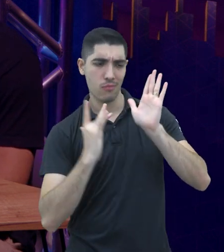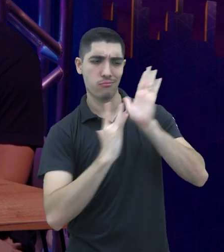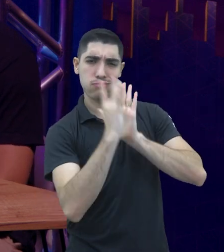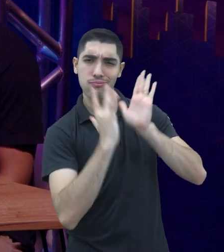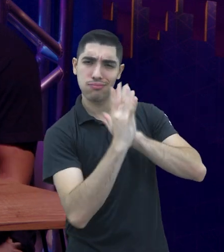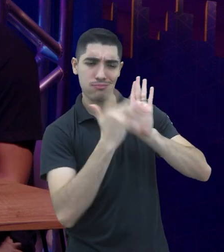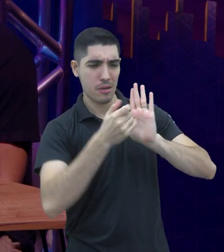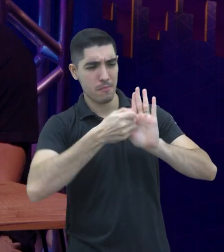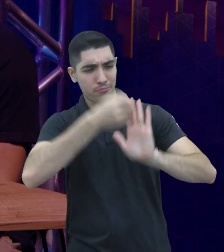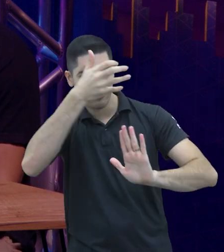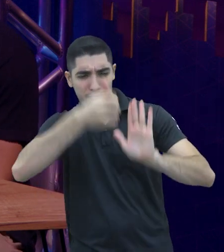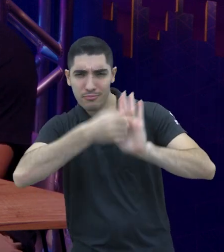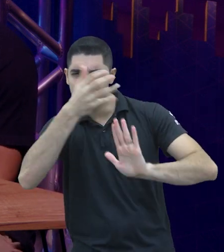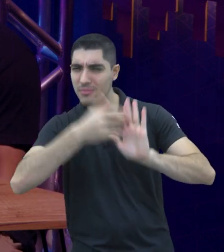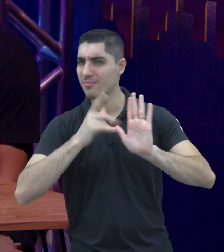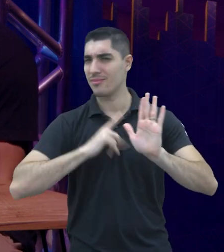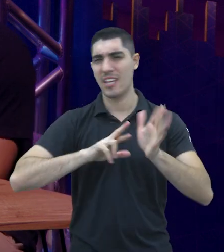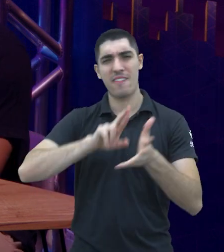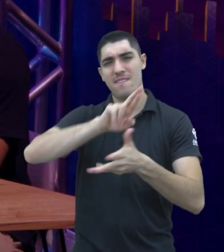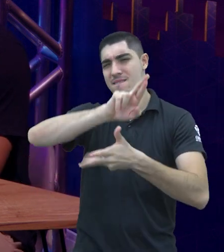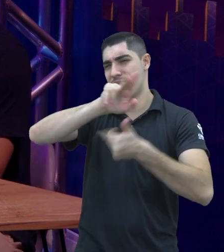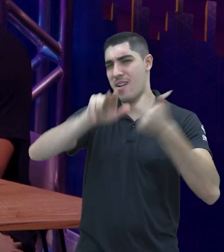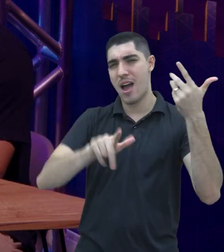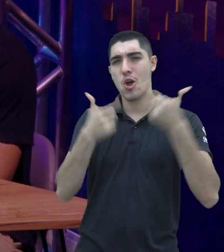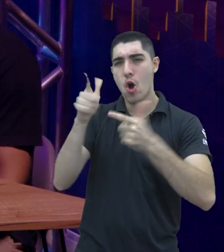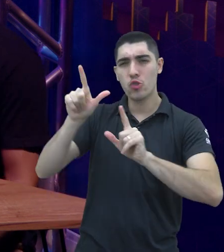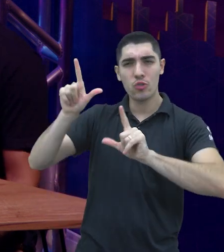gente fala de vários outros temas relacionados a